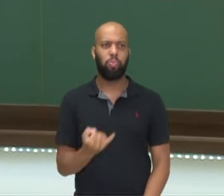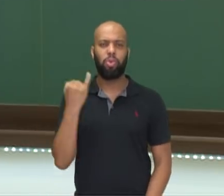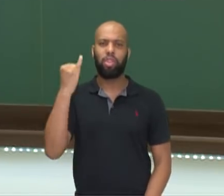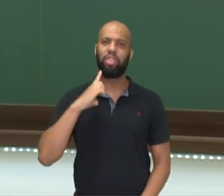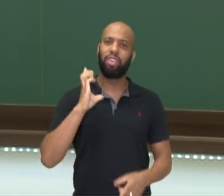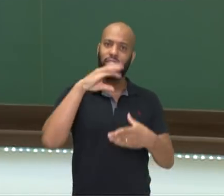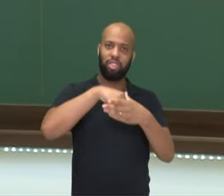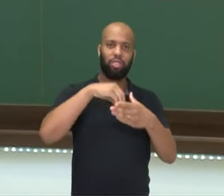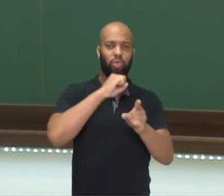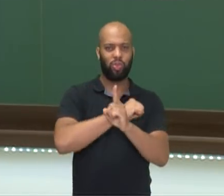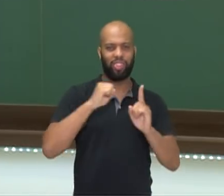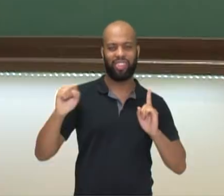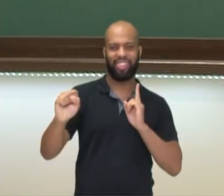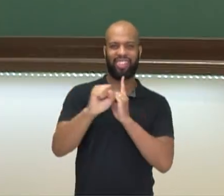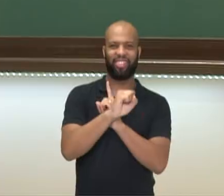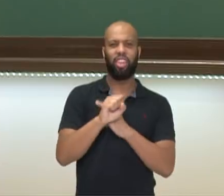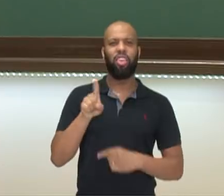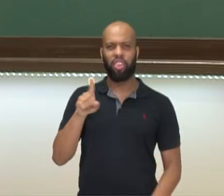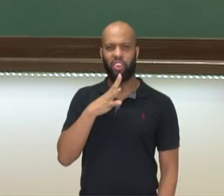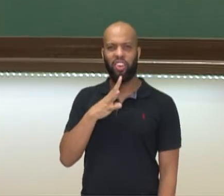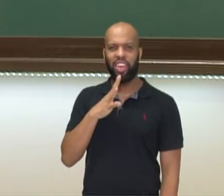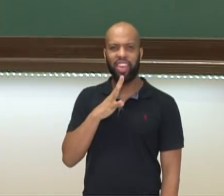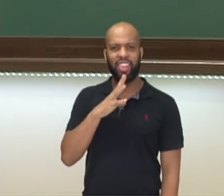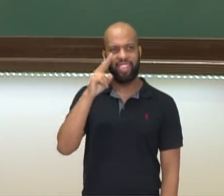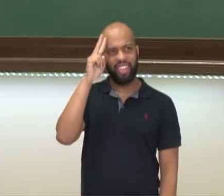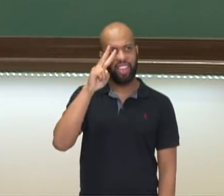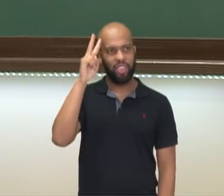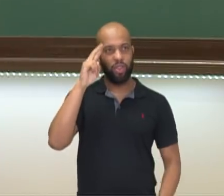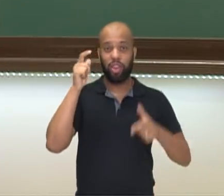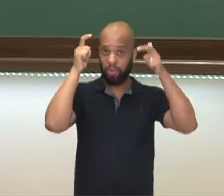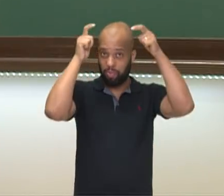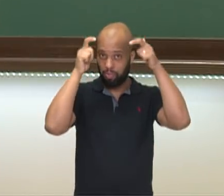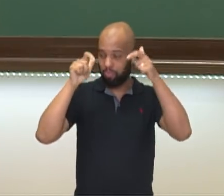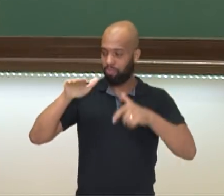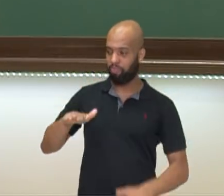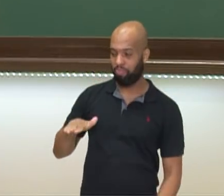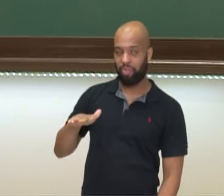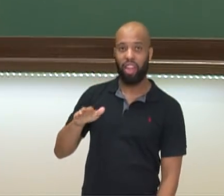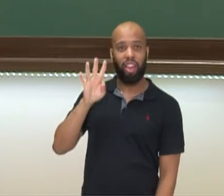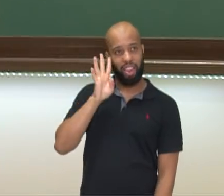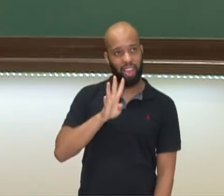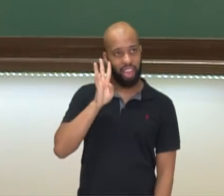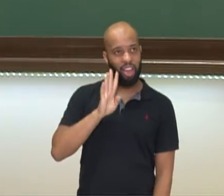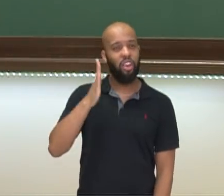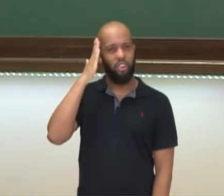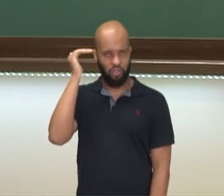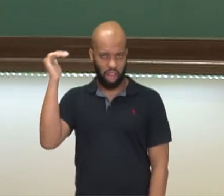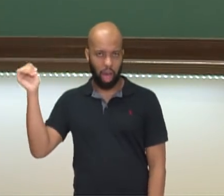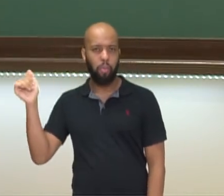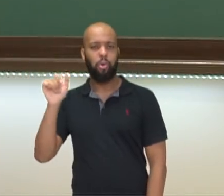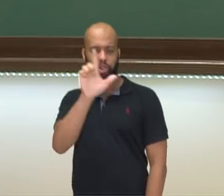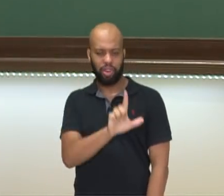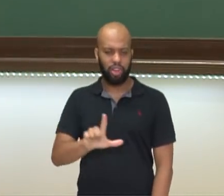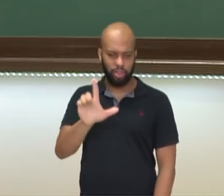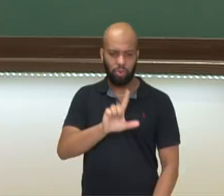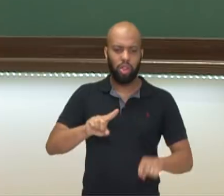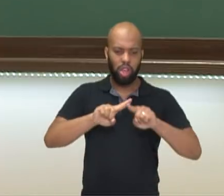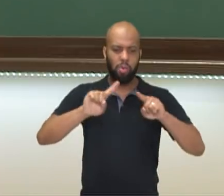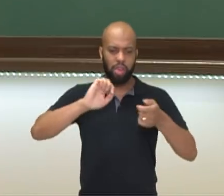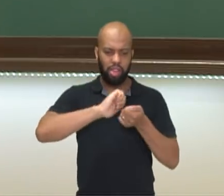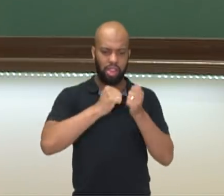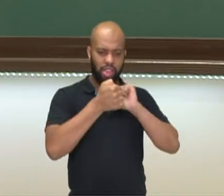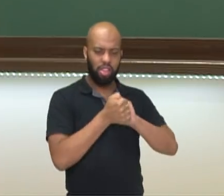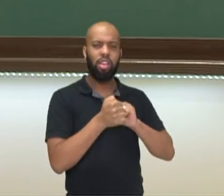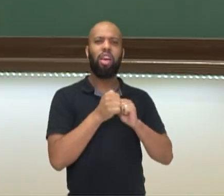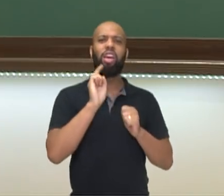sociedade. Vocês conhecem a história do Pequeno Príncipe? É bem legal, é um clássico da literatura, mas que já foi transformado